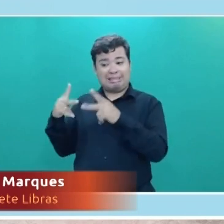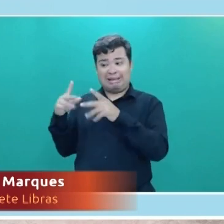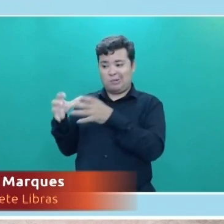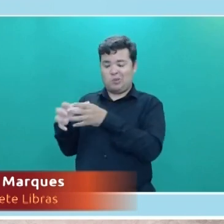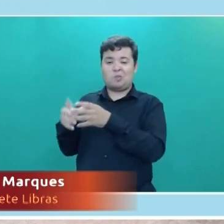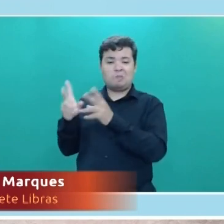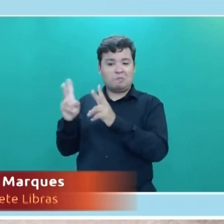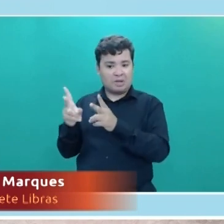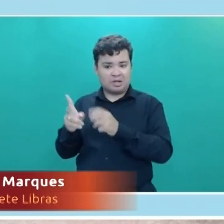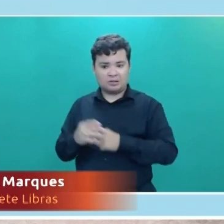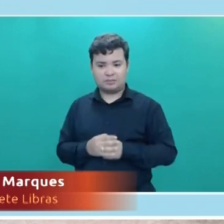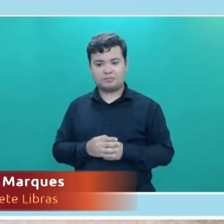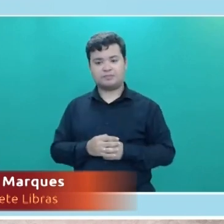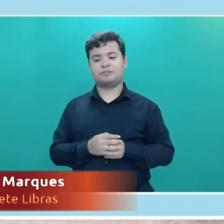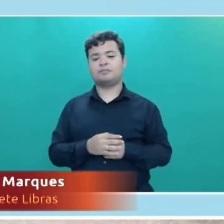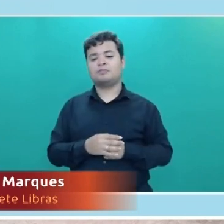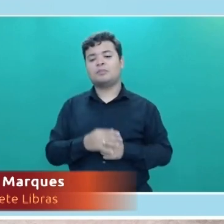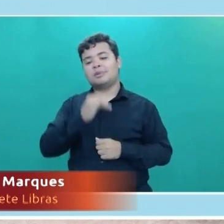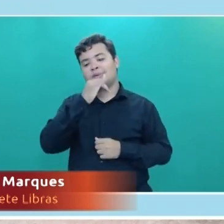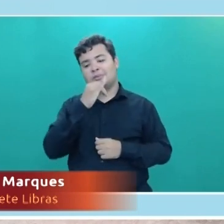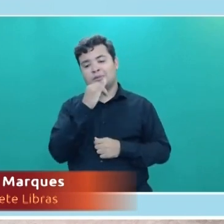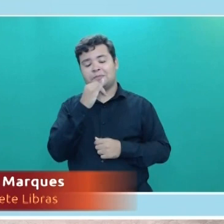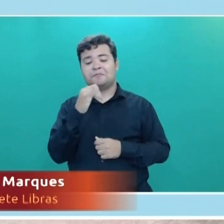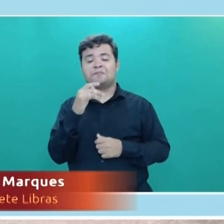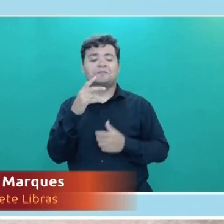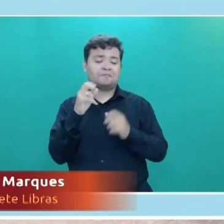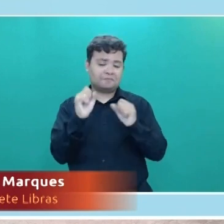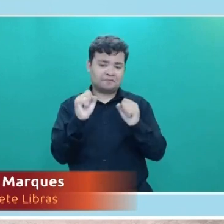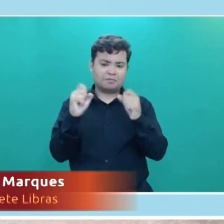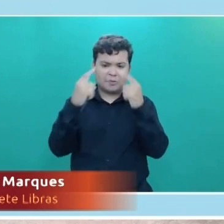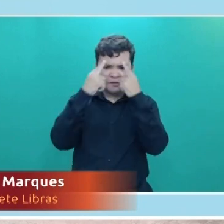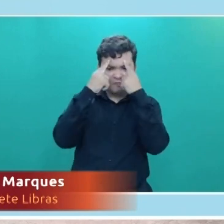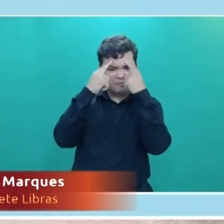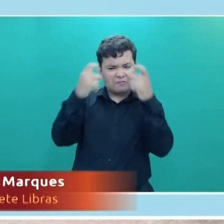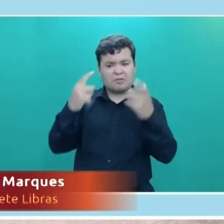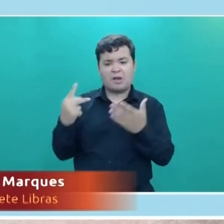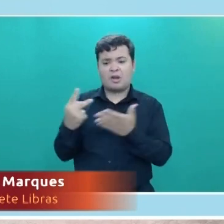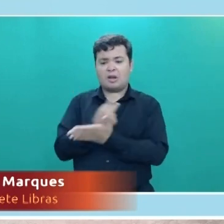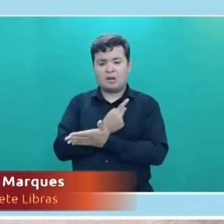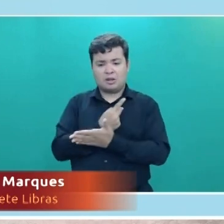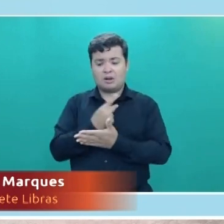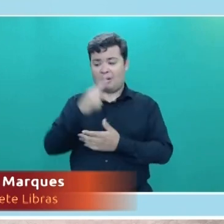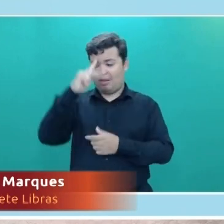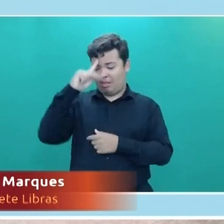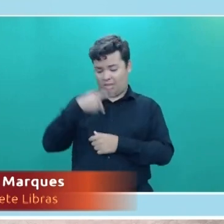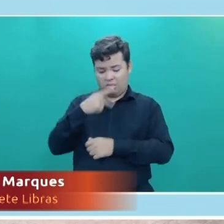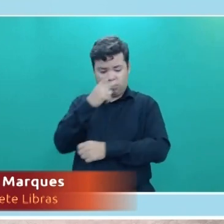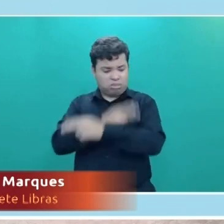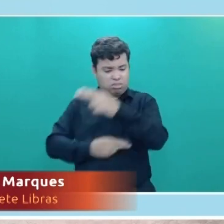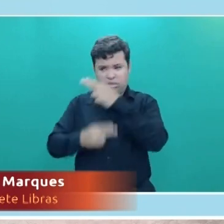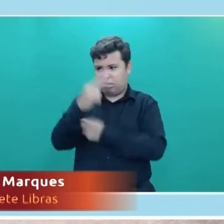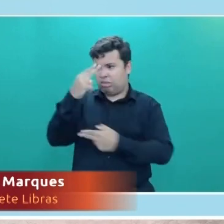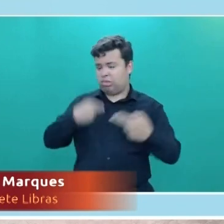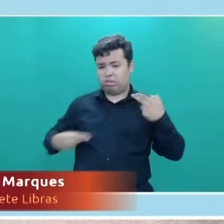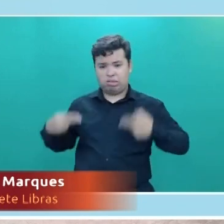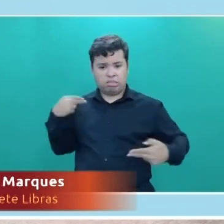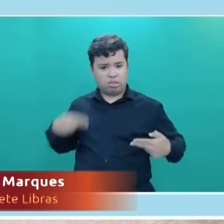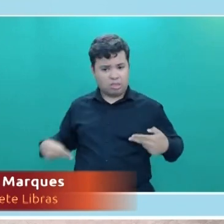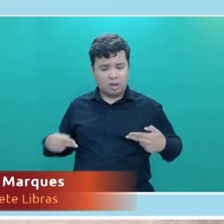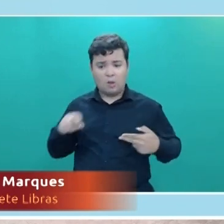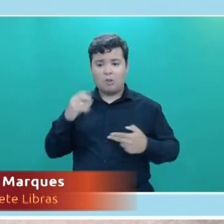indivíduo, né? Em muitos casos, essa violência ela se reverte, por exemplo, em automutilação ou